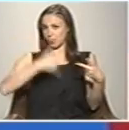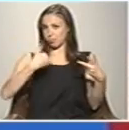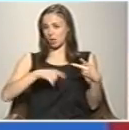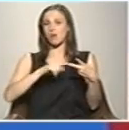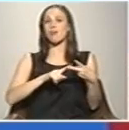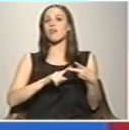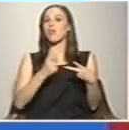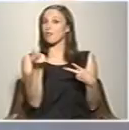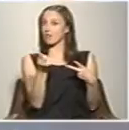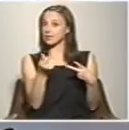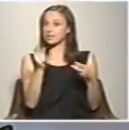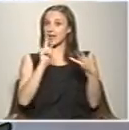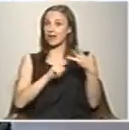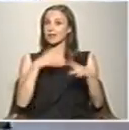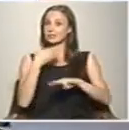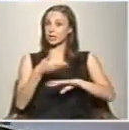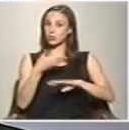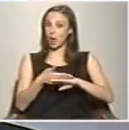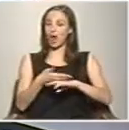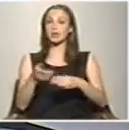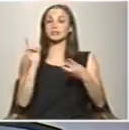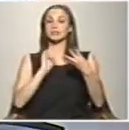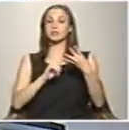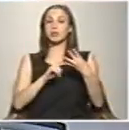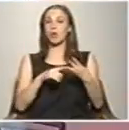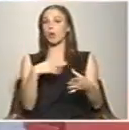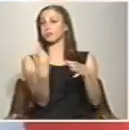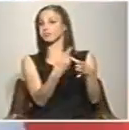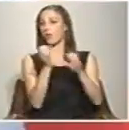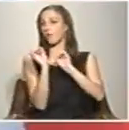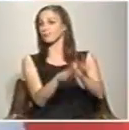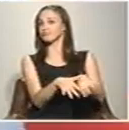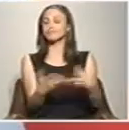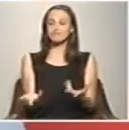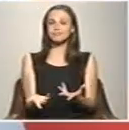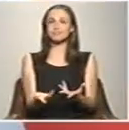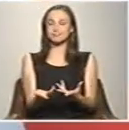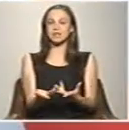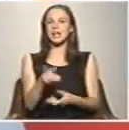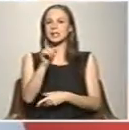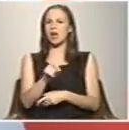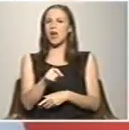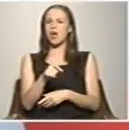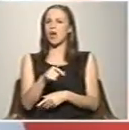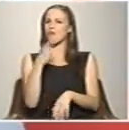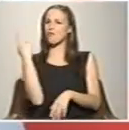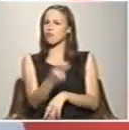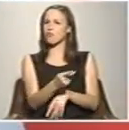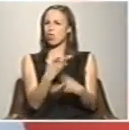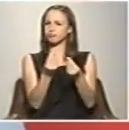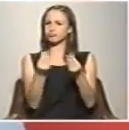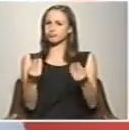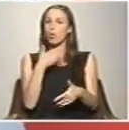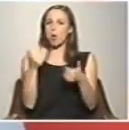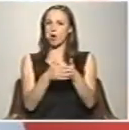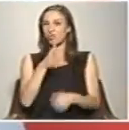a violência sexual, a negligência, o abandono, são de facto vários tipos de violência que os idosos nos vão relatando